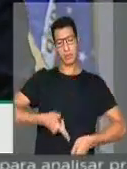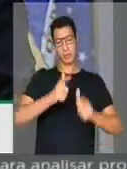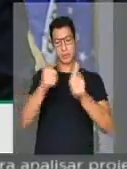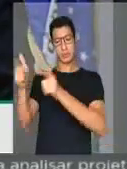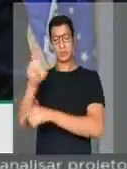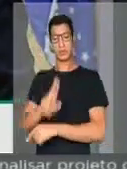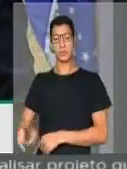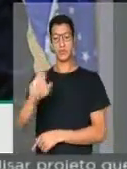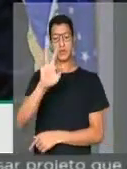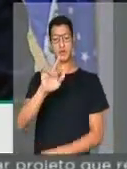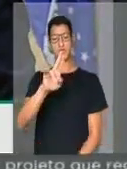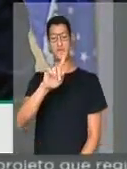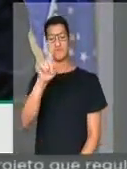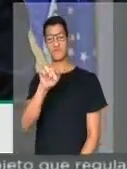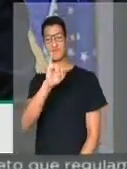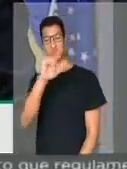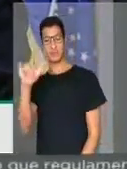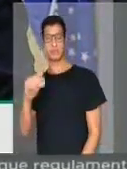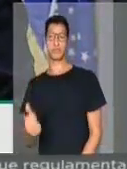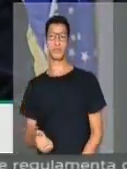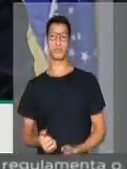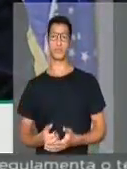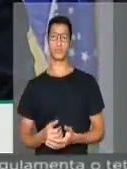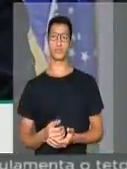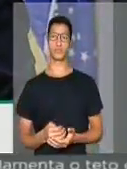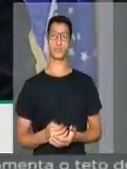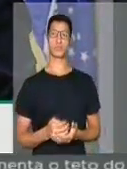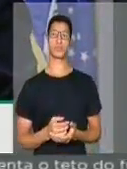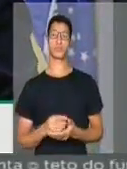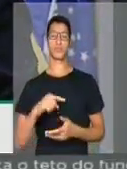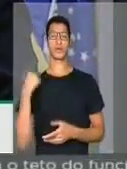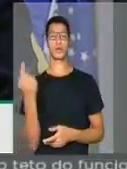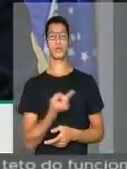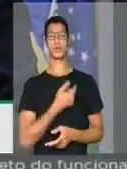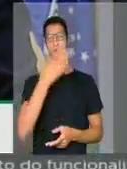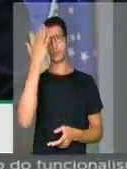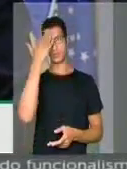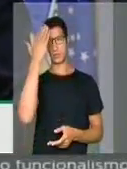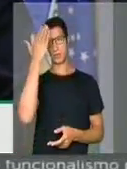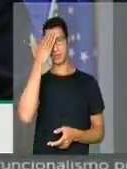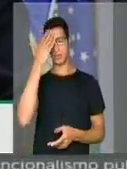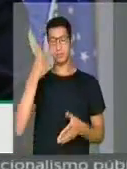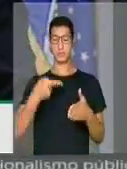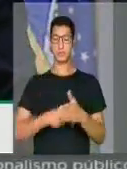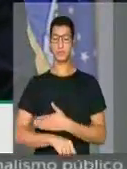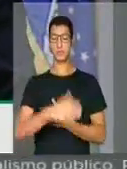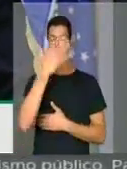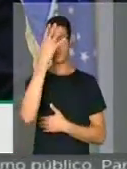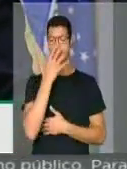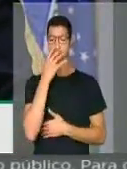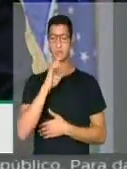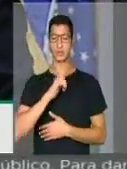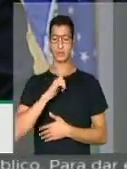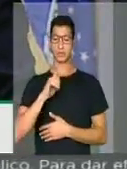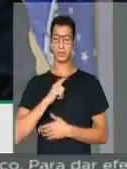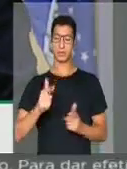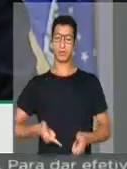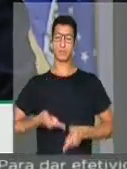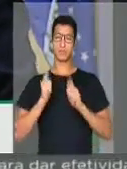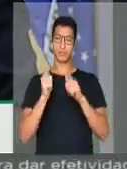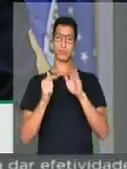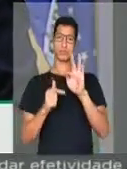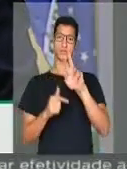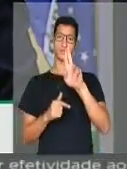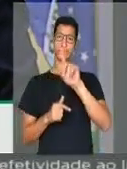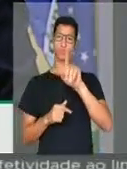pessoas utilizando um fuzil. E todos nós sabemos a gravidade que causa um tiro de